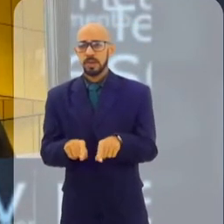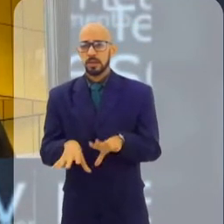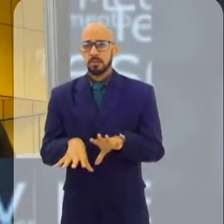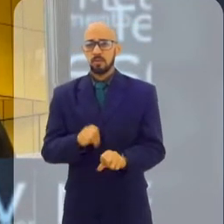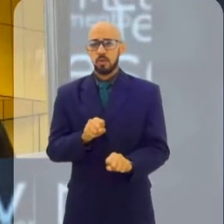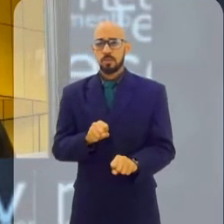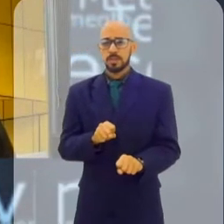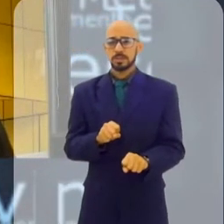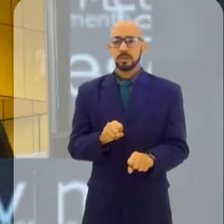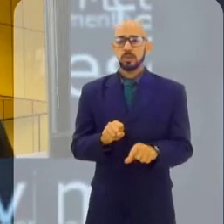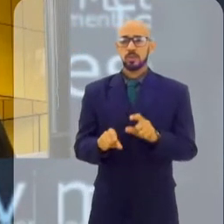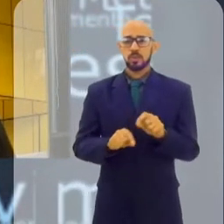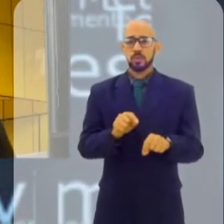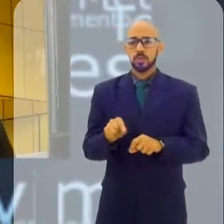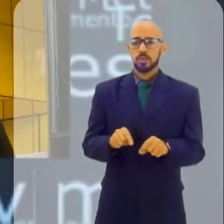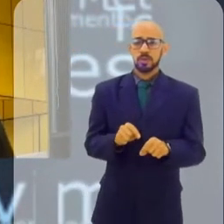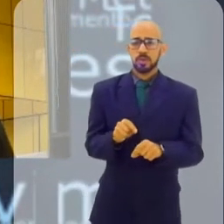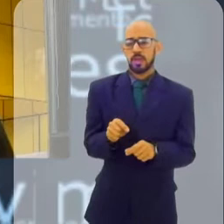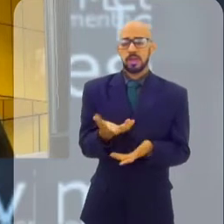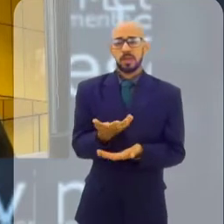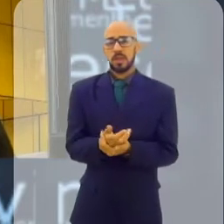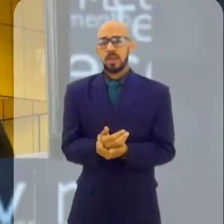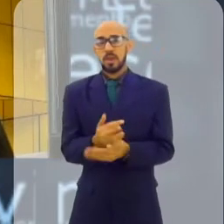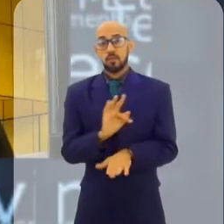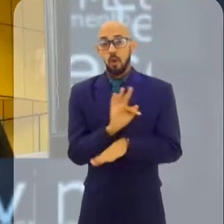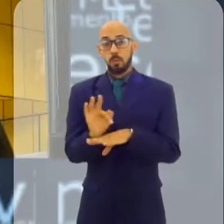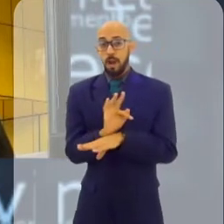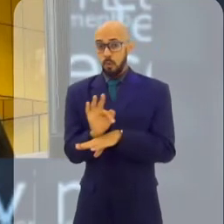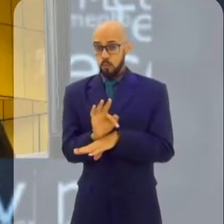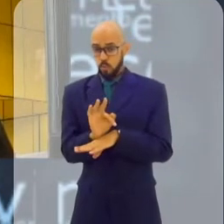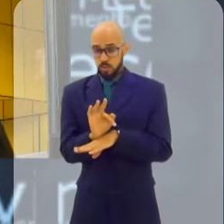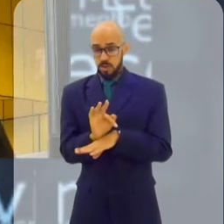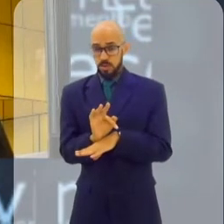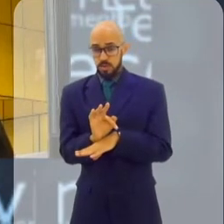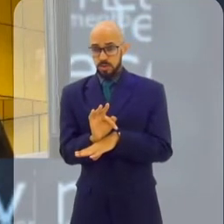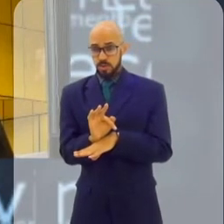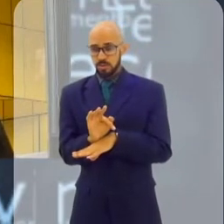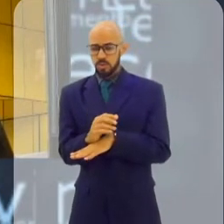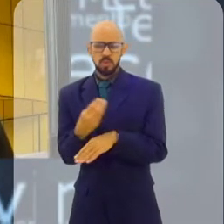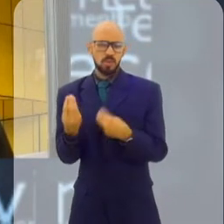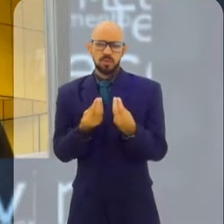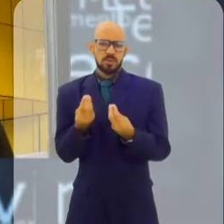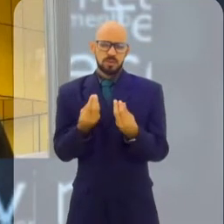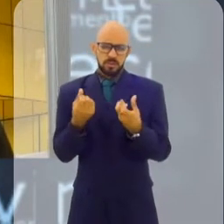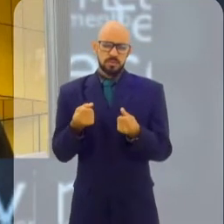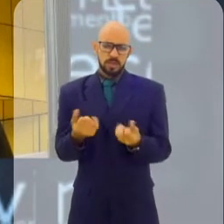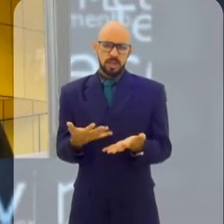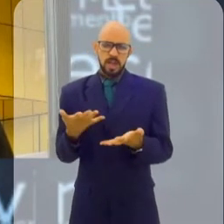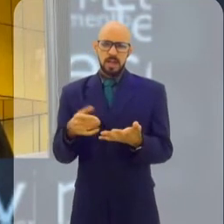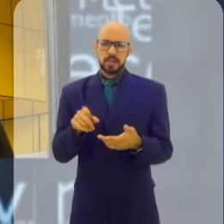uma formação formal, se é que eu posso falar assim,